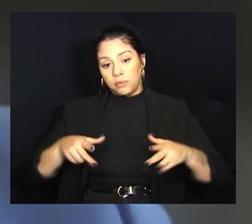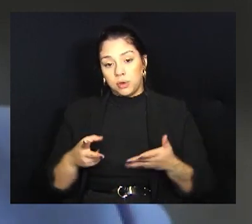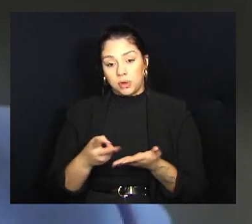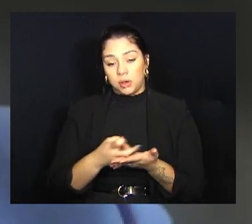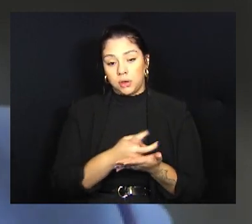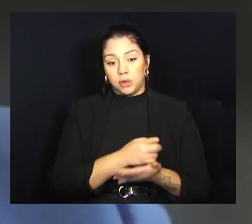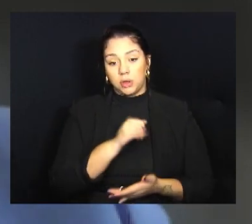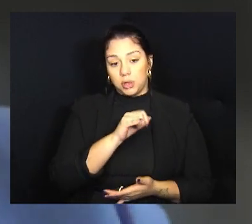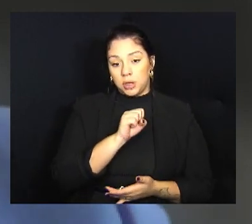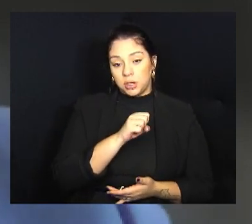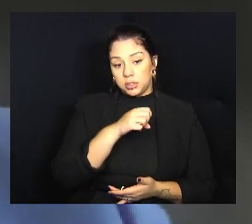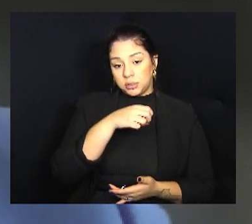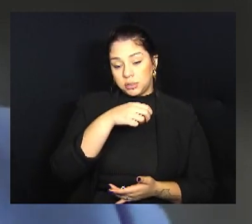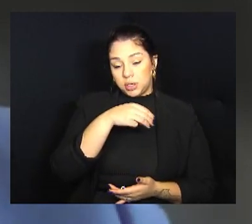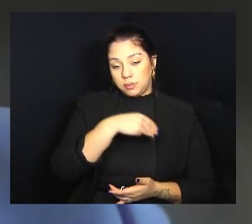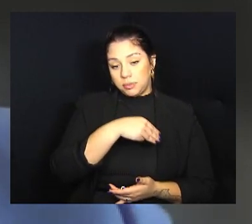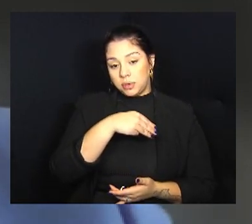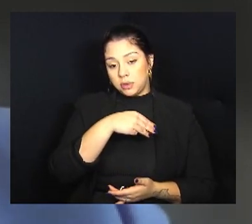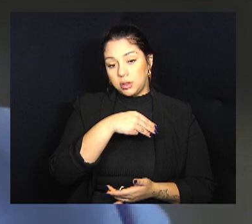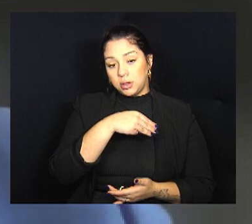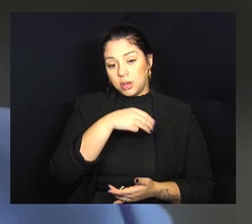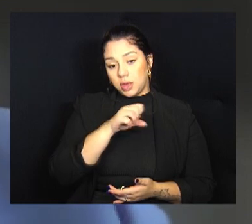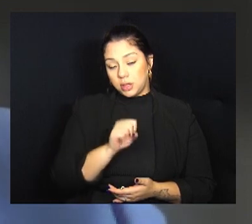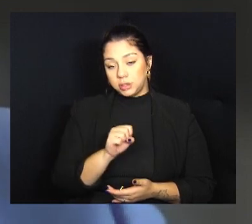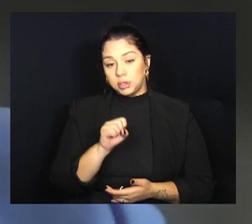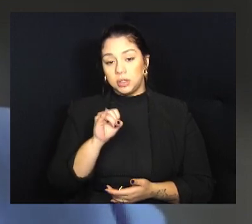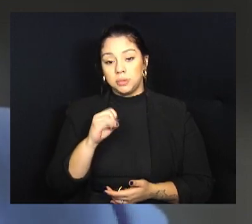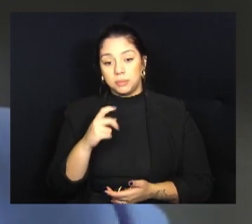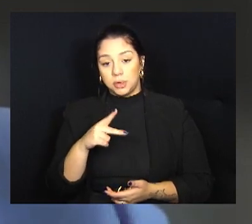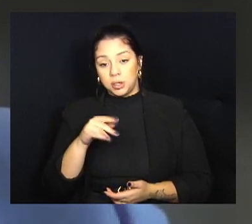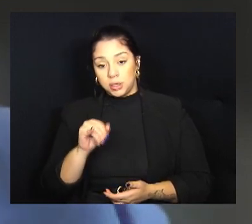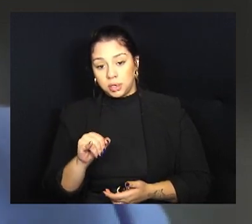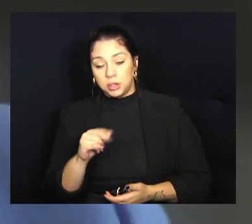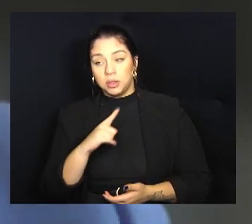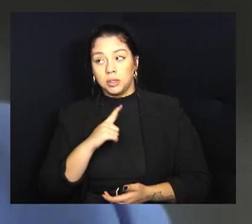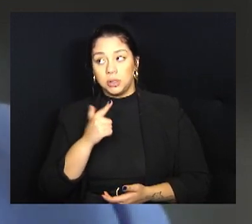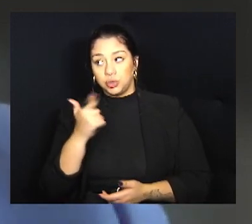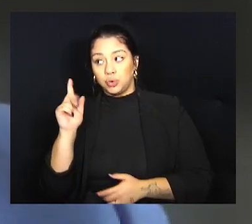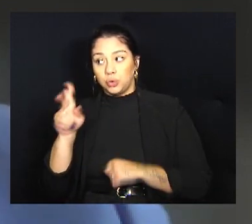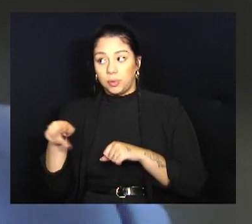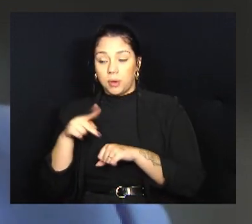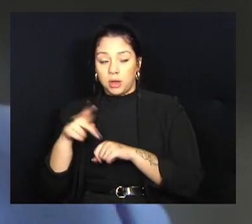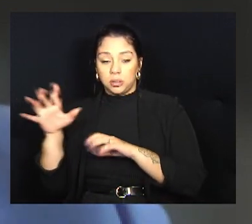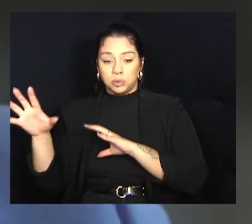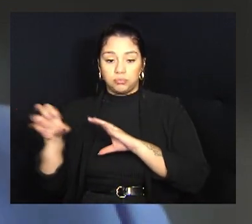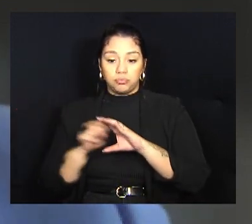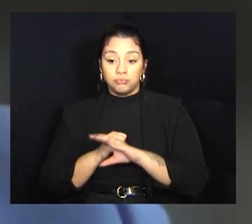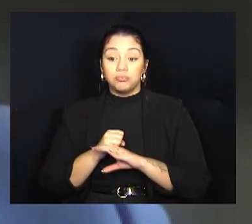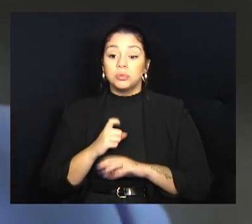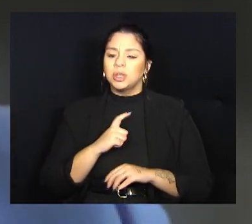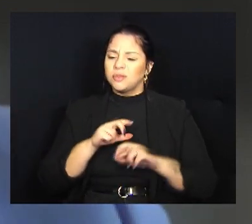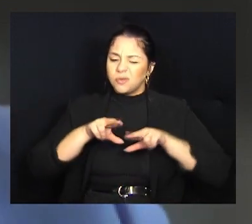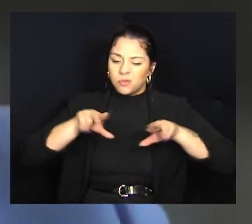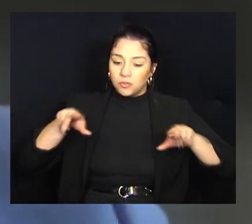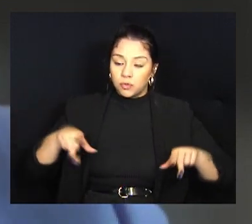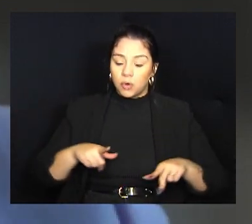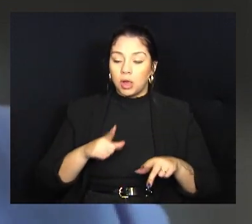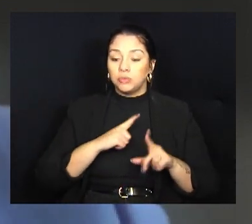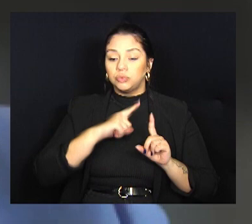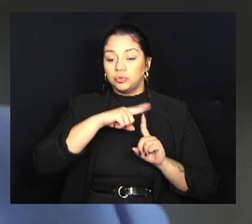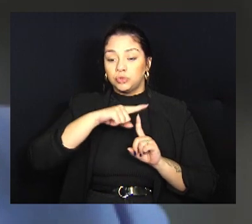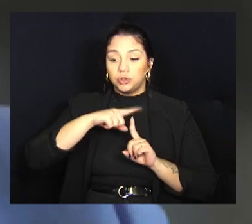tem ISS para serviço, tem IPI, tem importação. São diversos fatores que